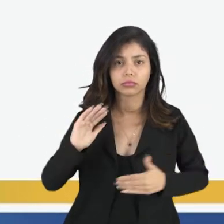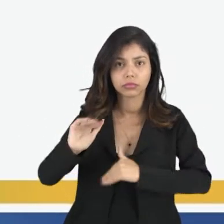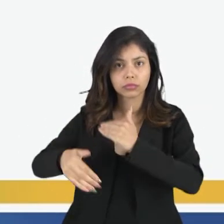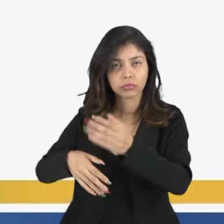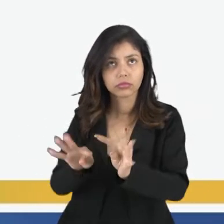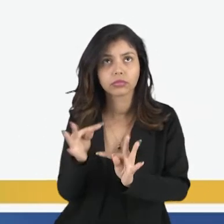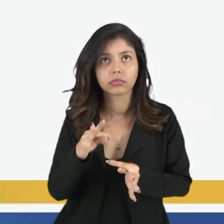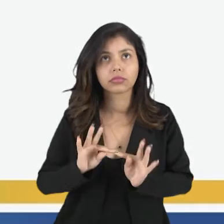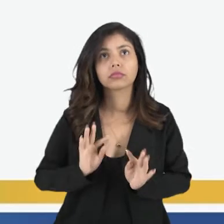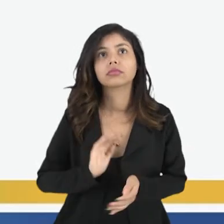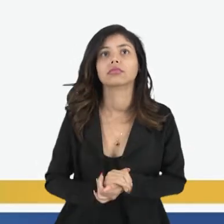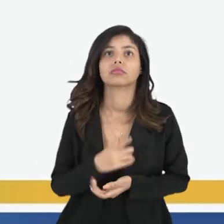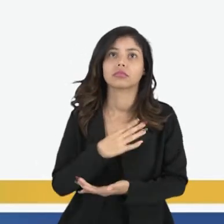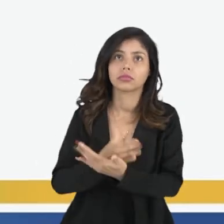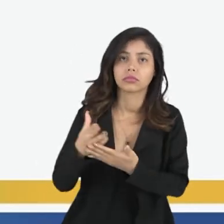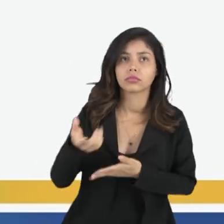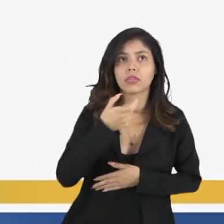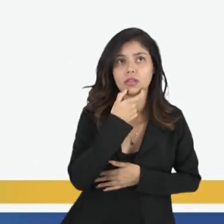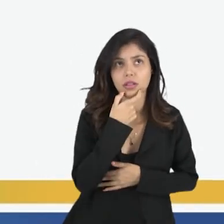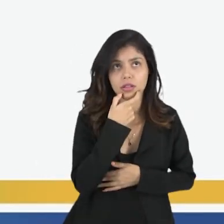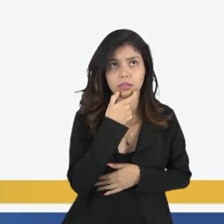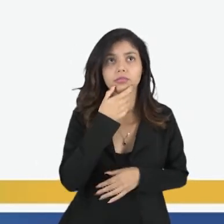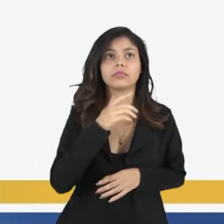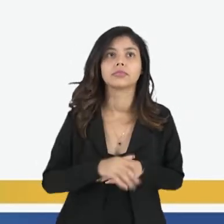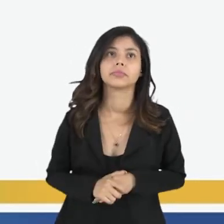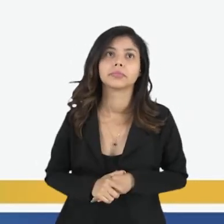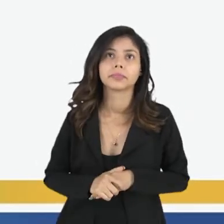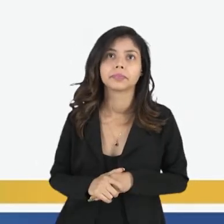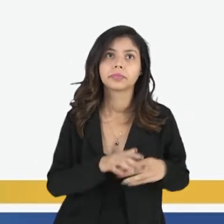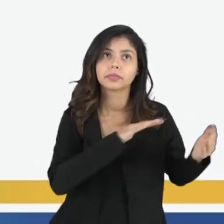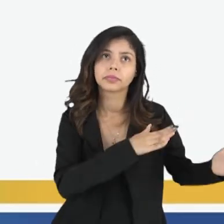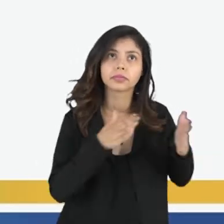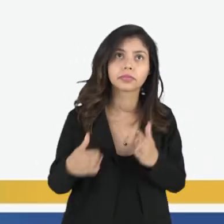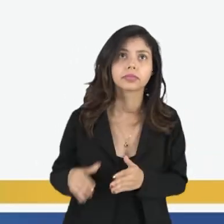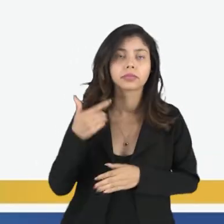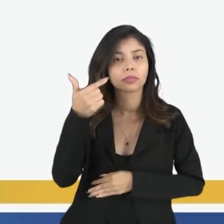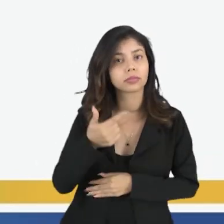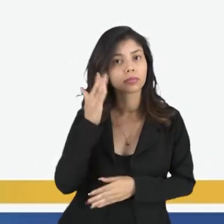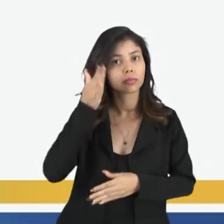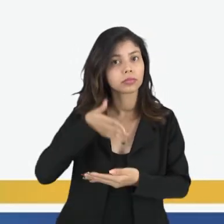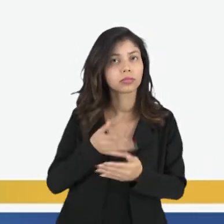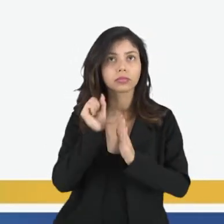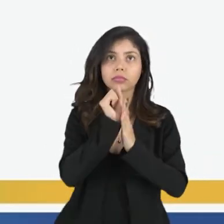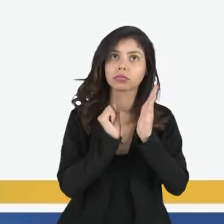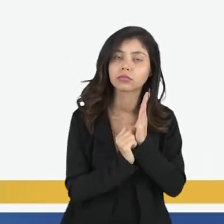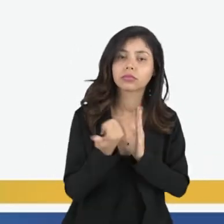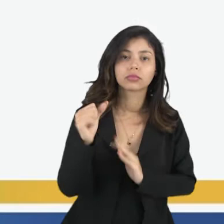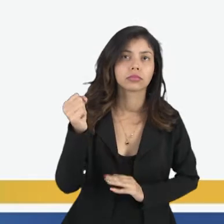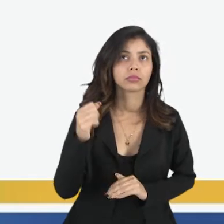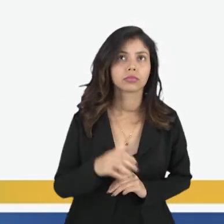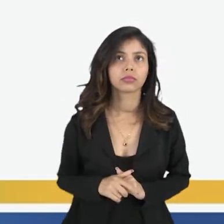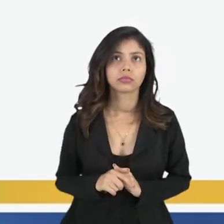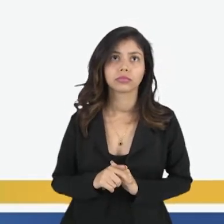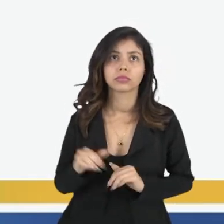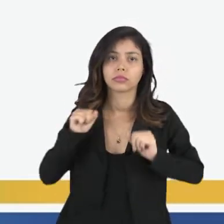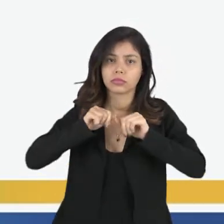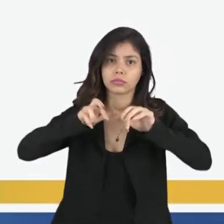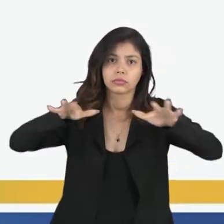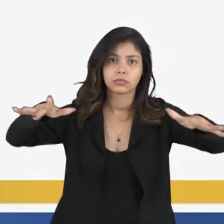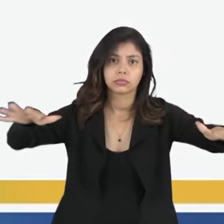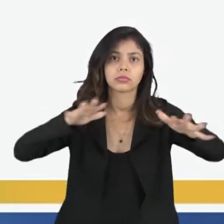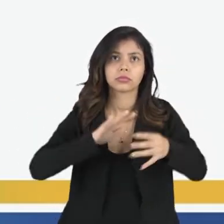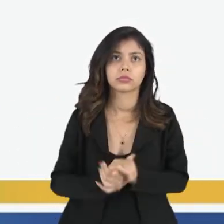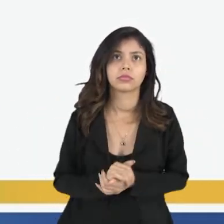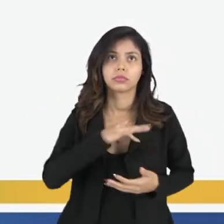desenvolvimento tecnológico, que teve no início na Inglaterra, a partir da segunda metade do século XVIII, e se